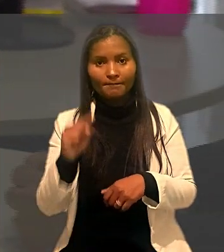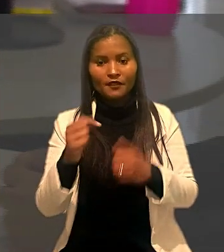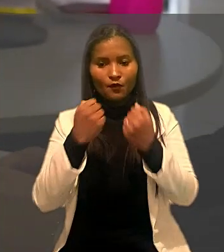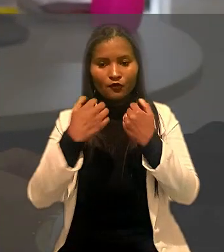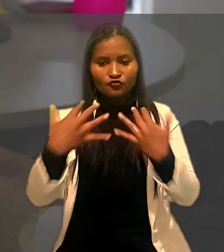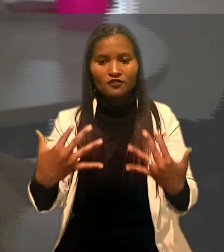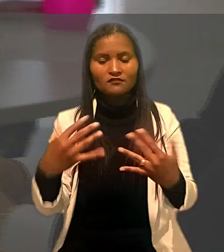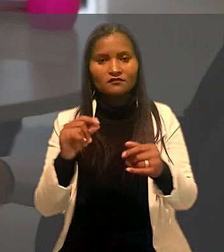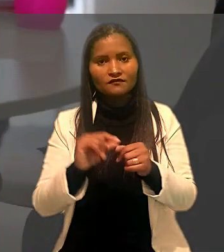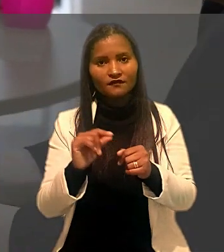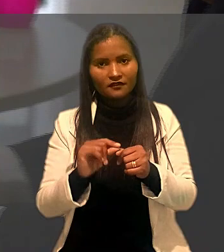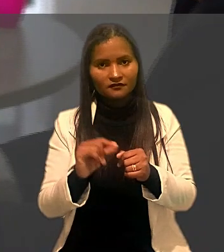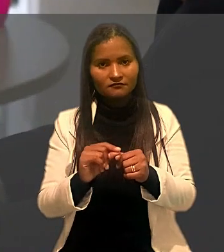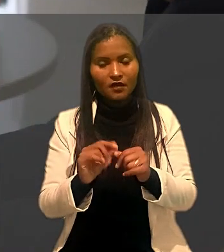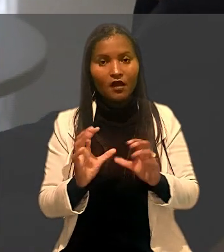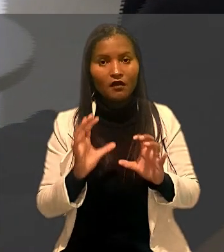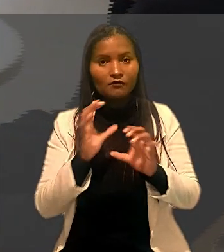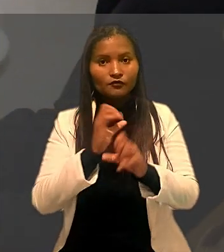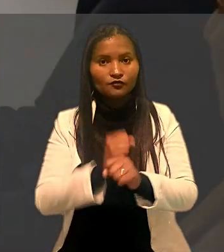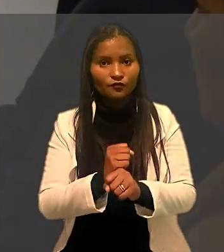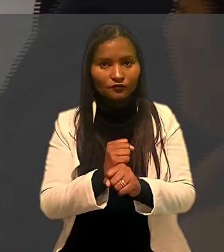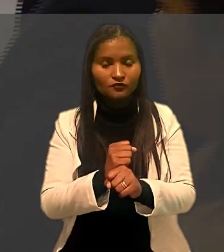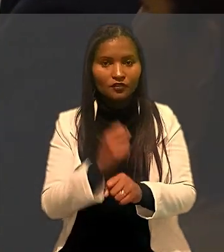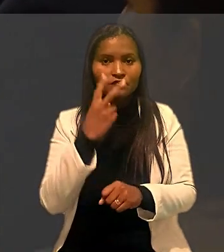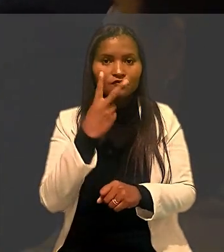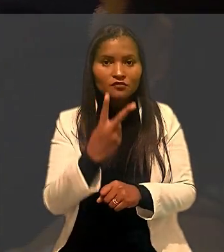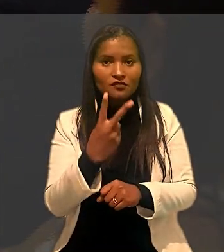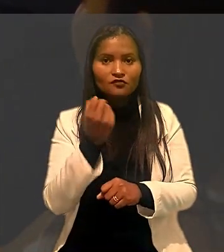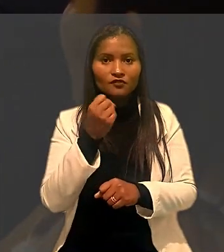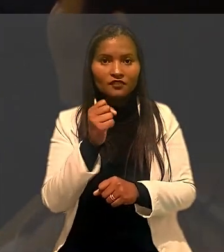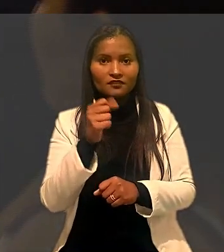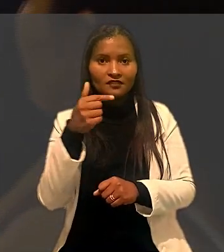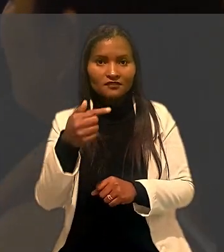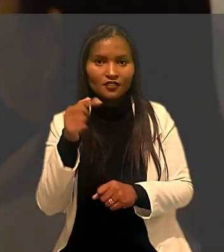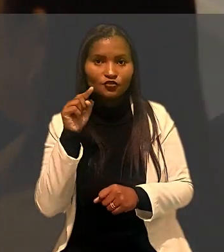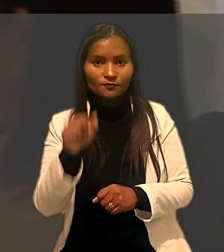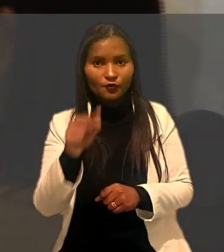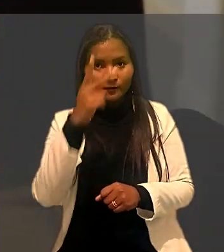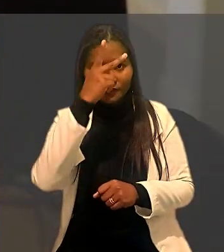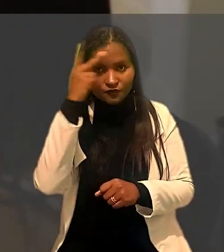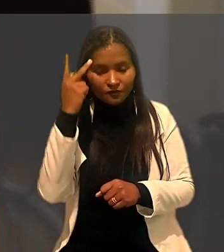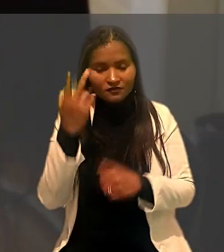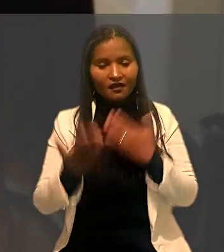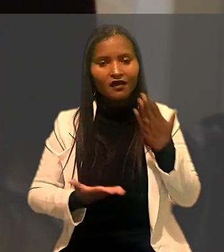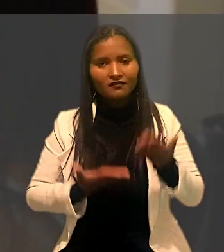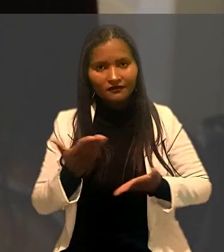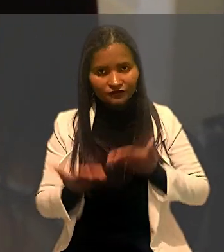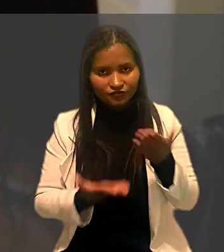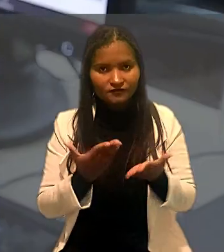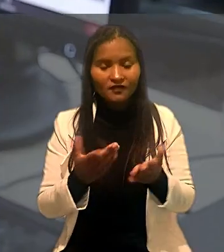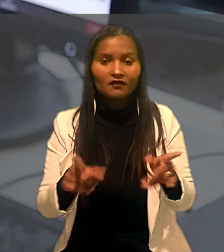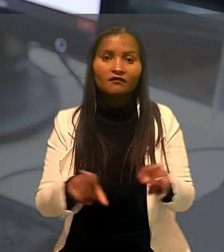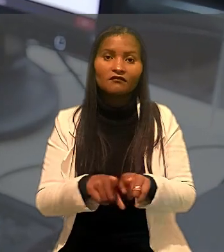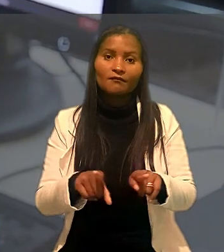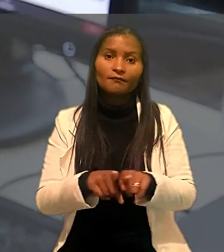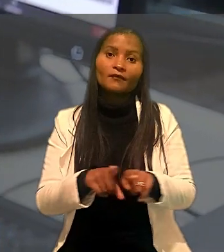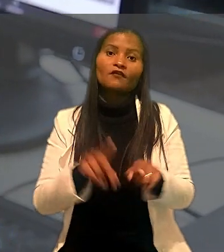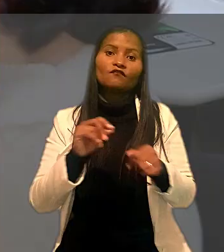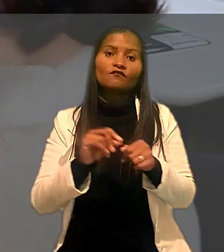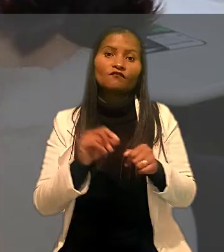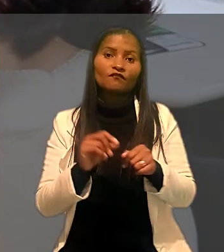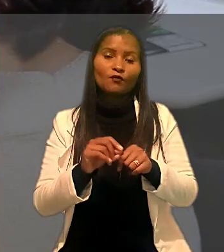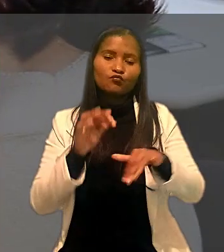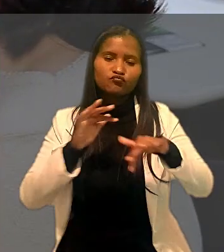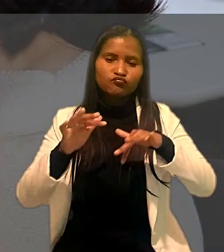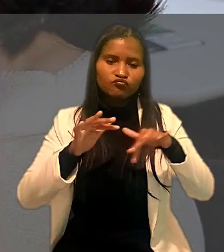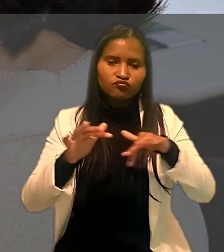mil audiências realizadas. Ao todo, cerca de 287 mil pessoas foram atendidas. Também foram